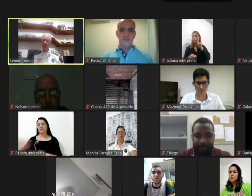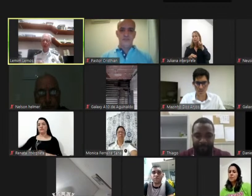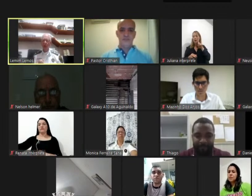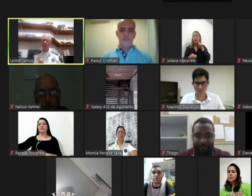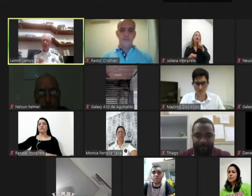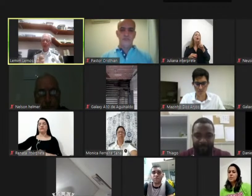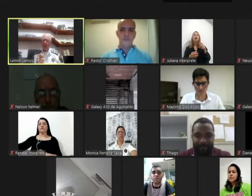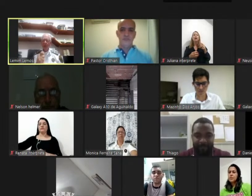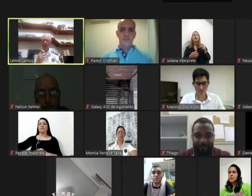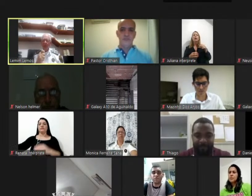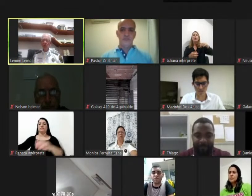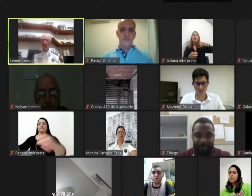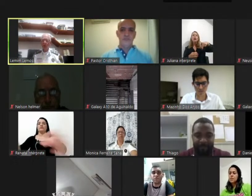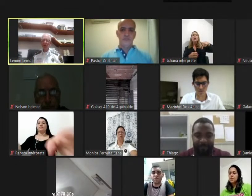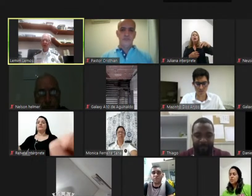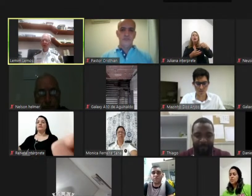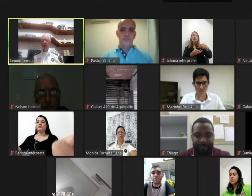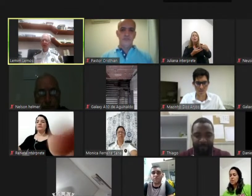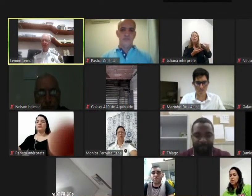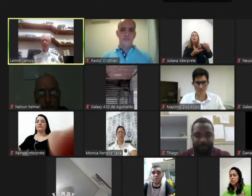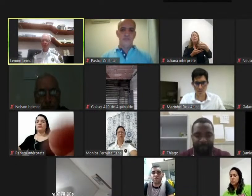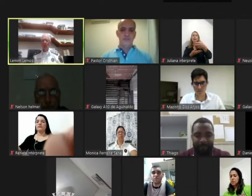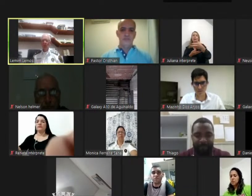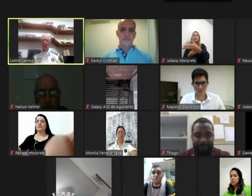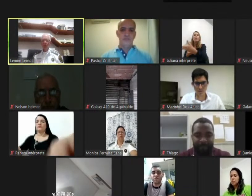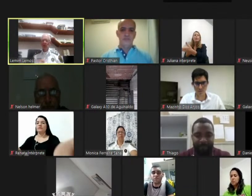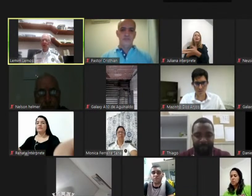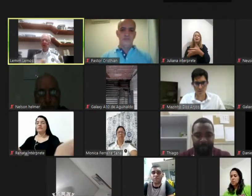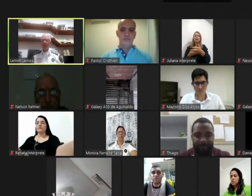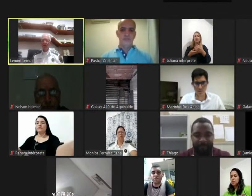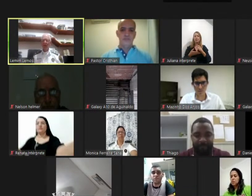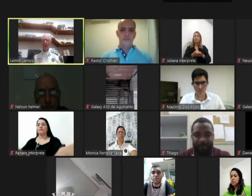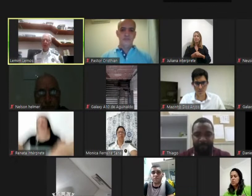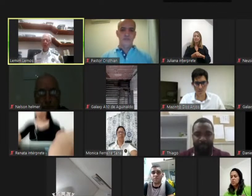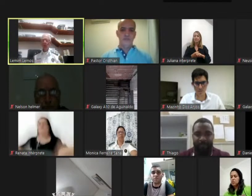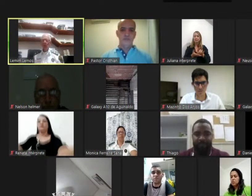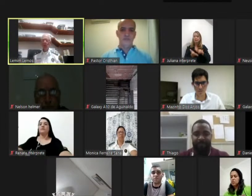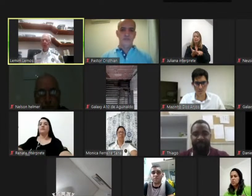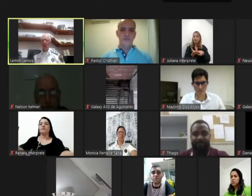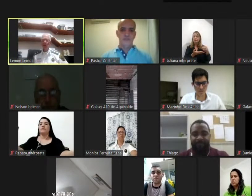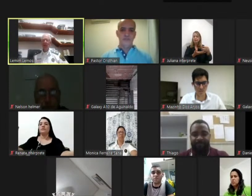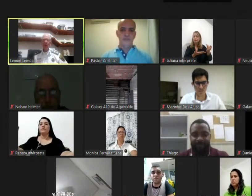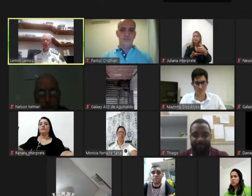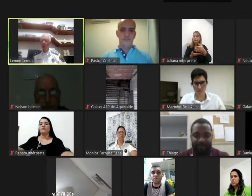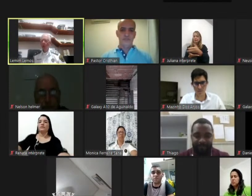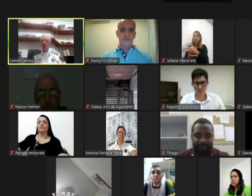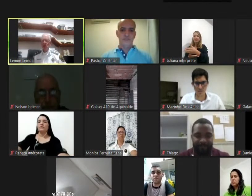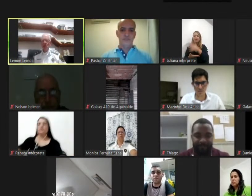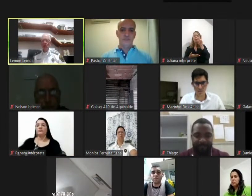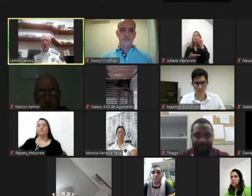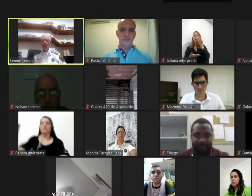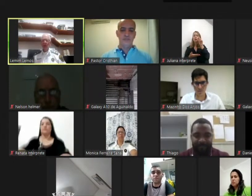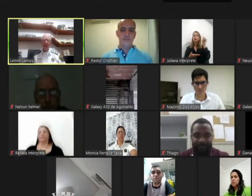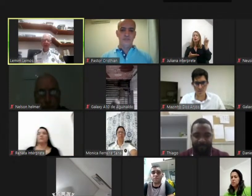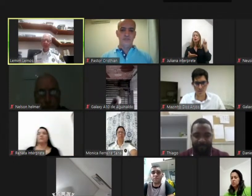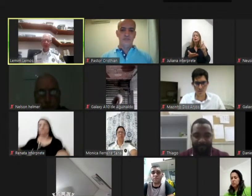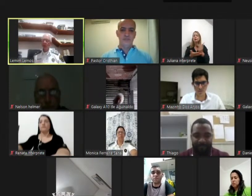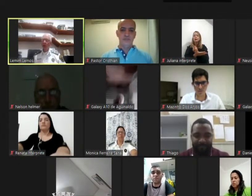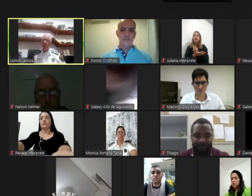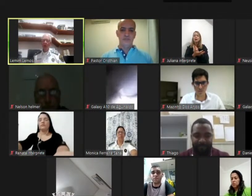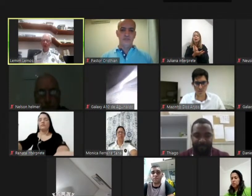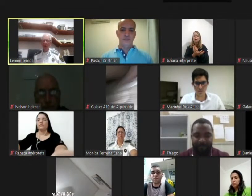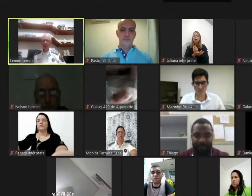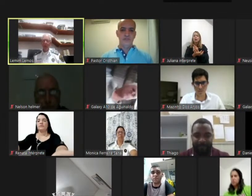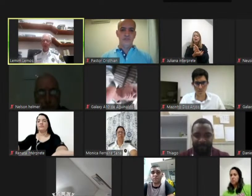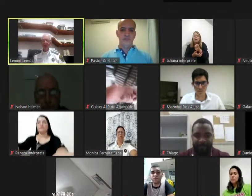folheto na sua vizinhança. Um dia estava nevando muito e aquele capelão